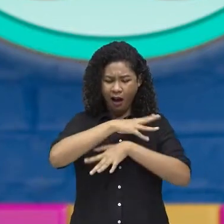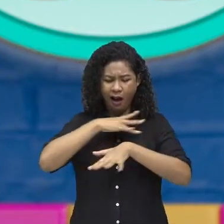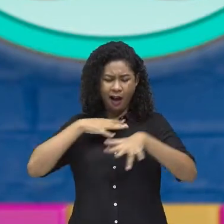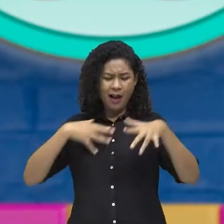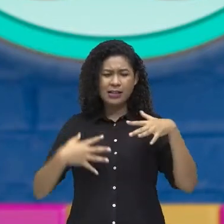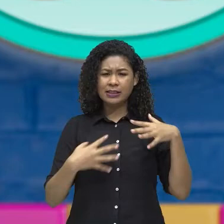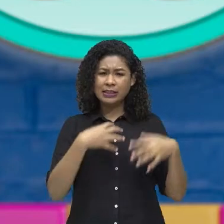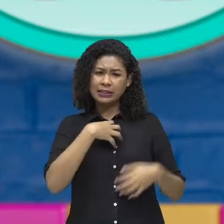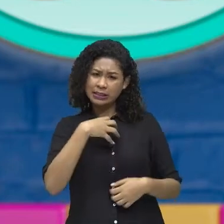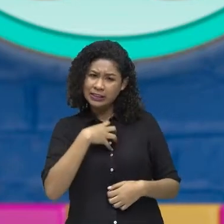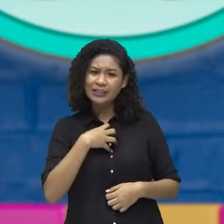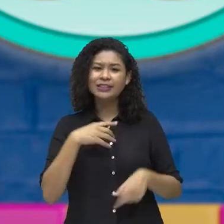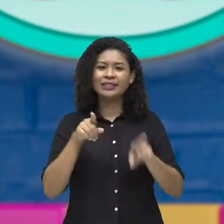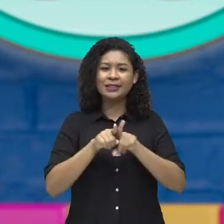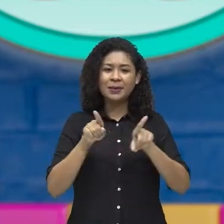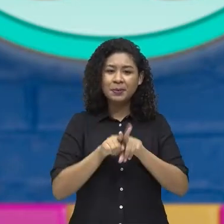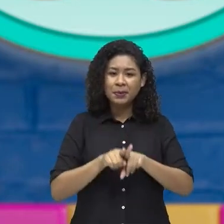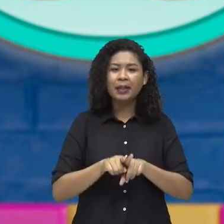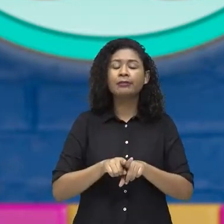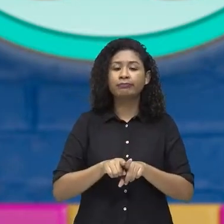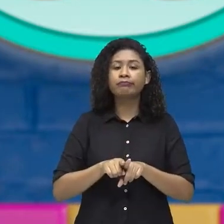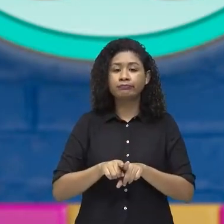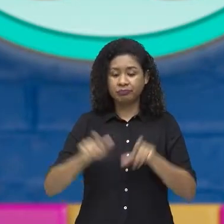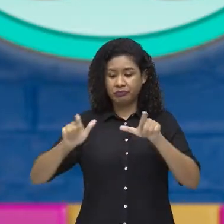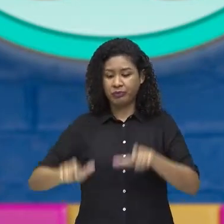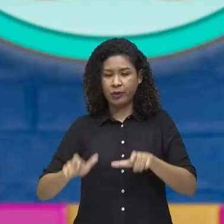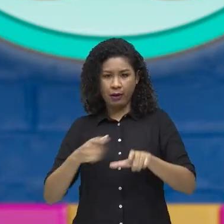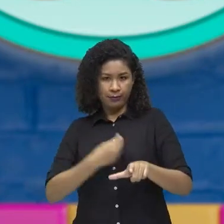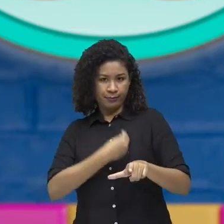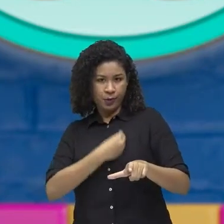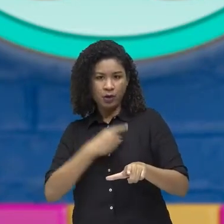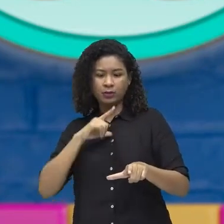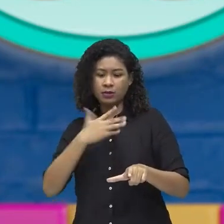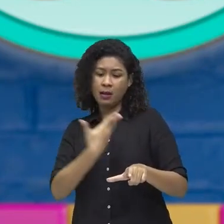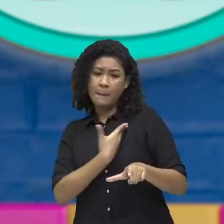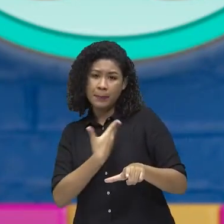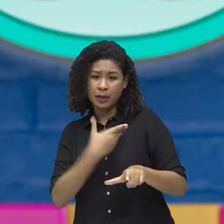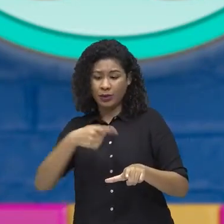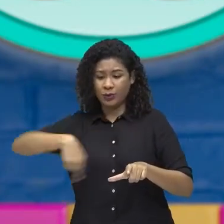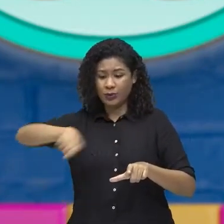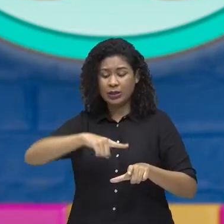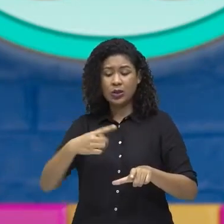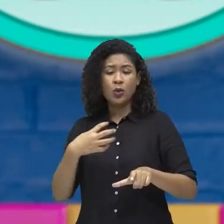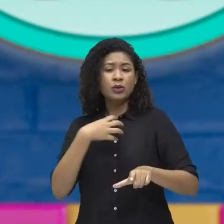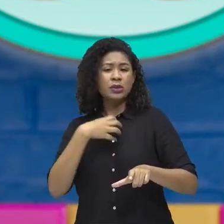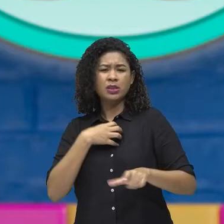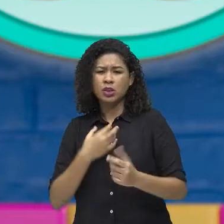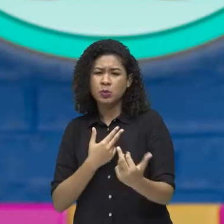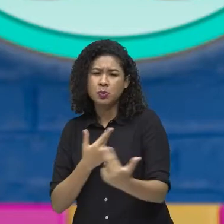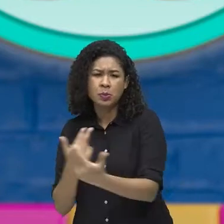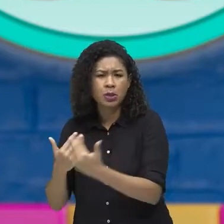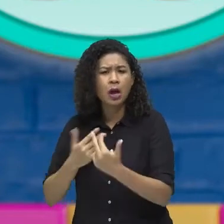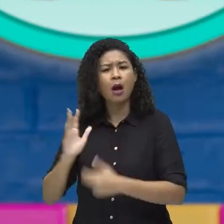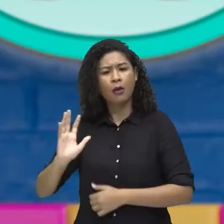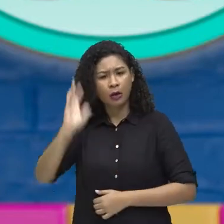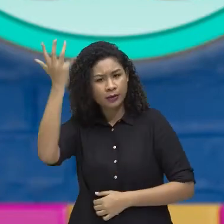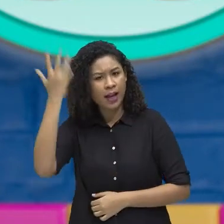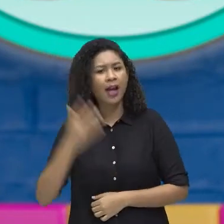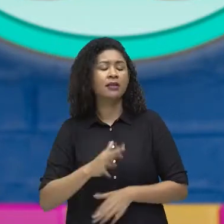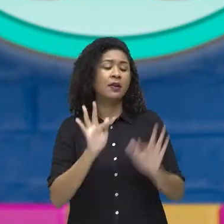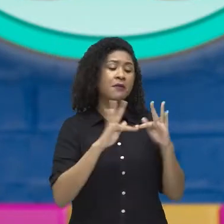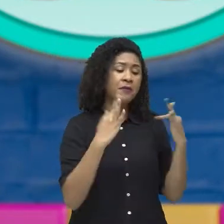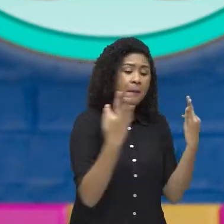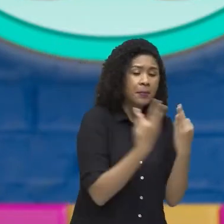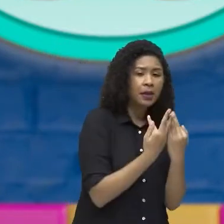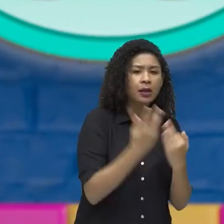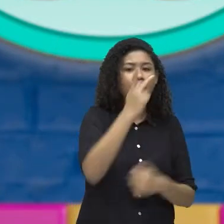pequenos ciclos, dos grandes ciclos. Então tenho os meus amigos com quem vou me identificar e vão me compreender melhor, tenho minha família, tenho as pessoas